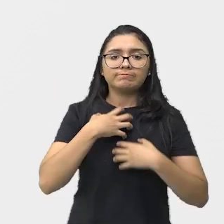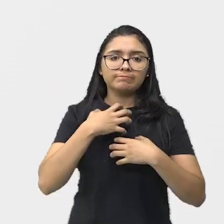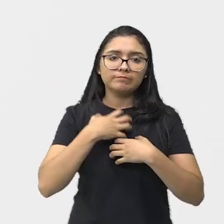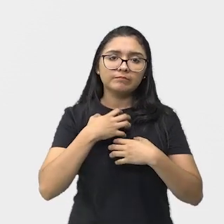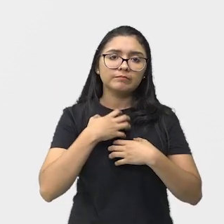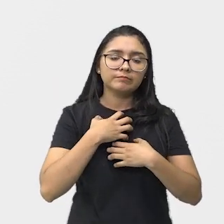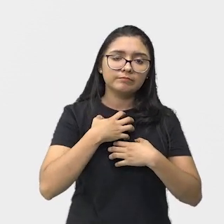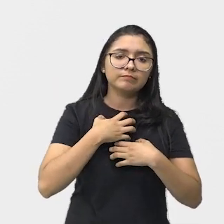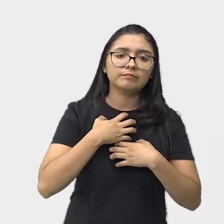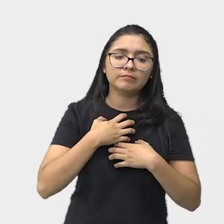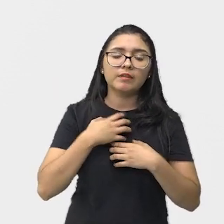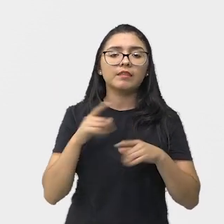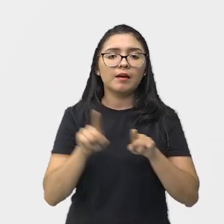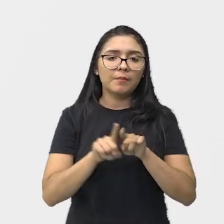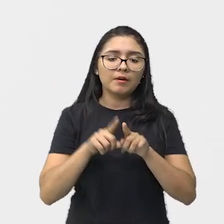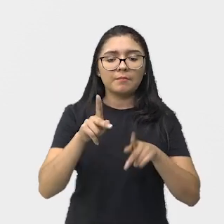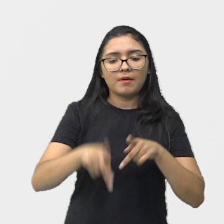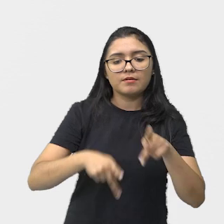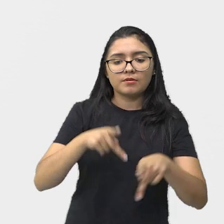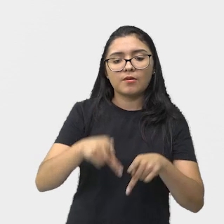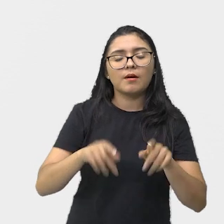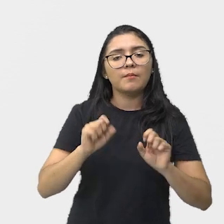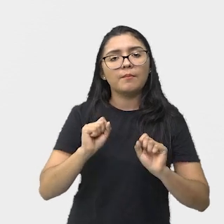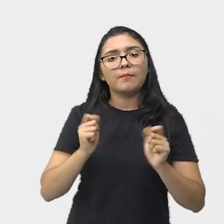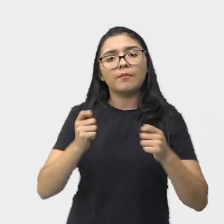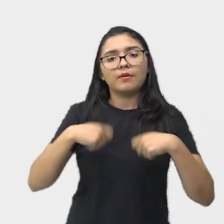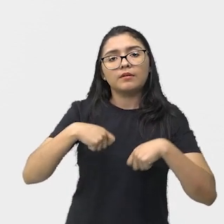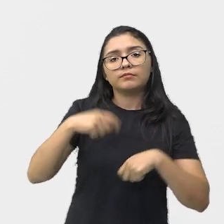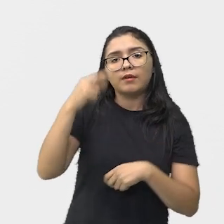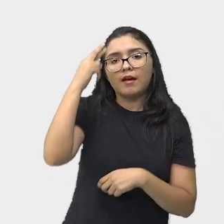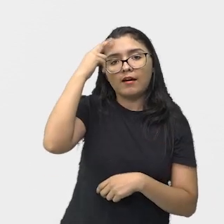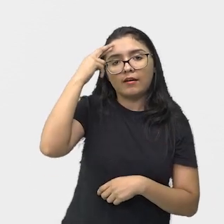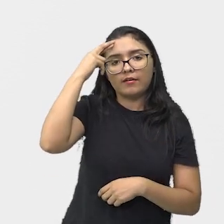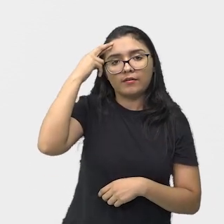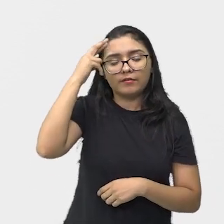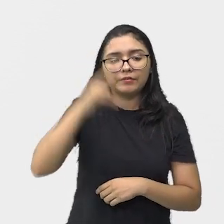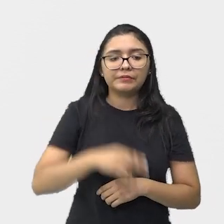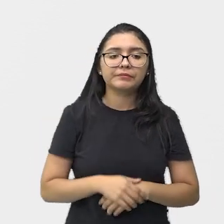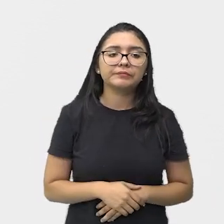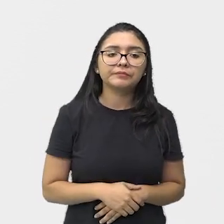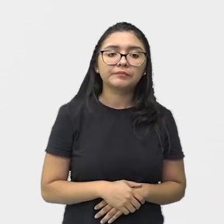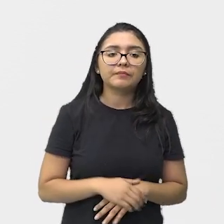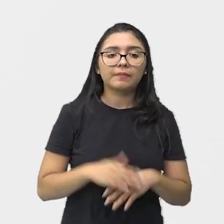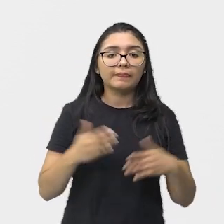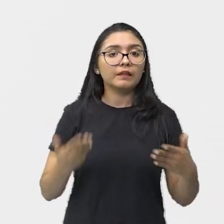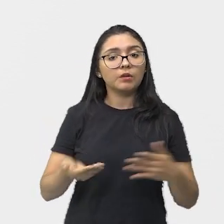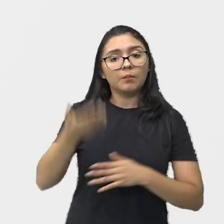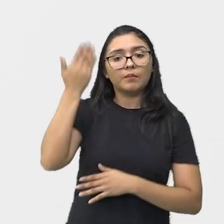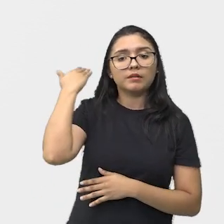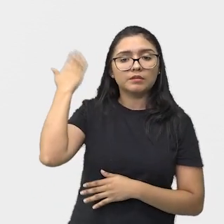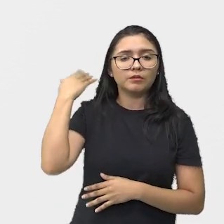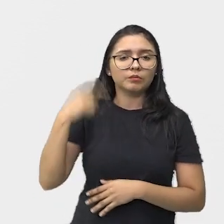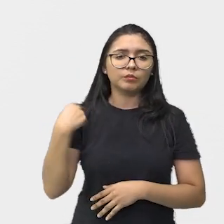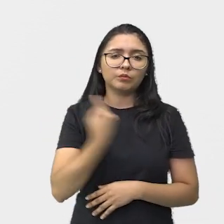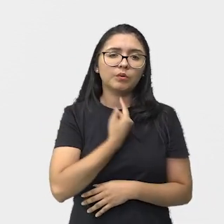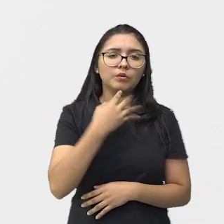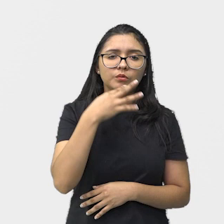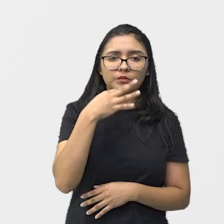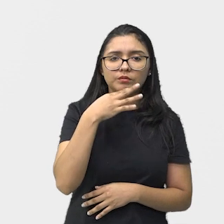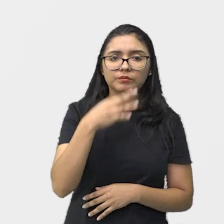e reflexões a quem o assiste. Continuando, a pré-história, e como